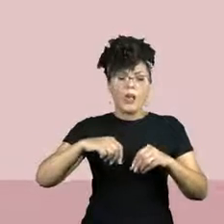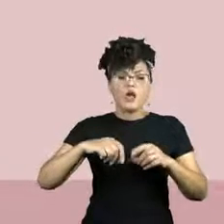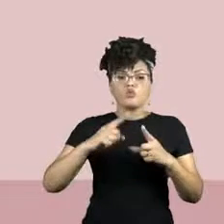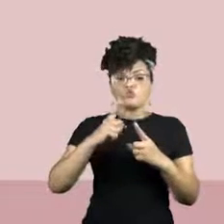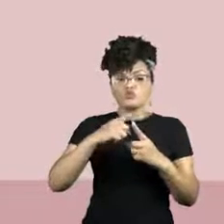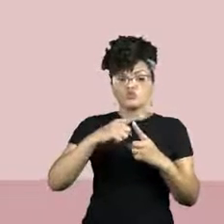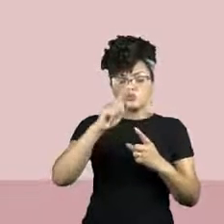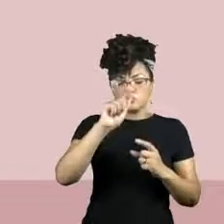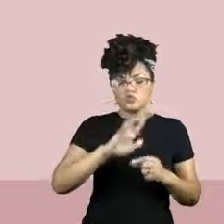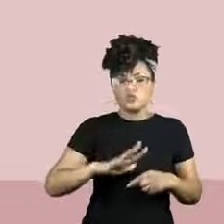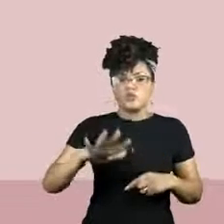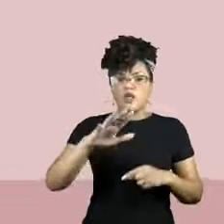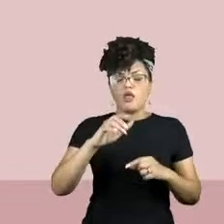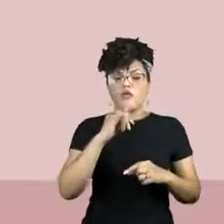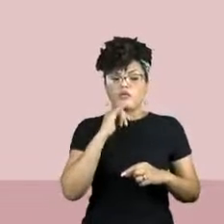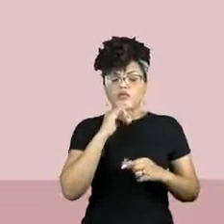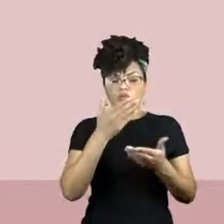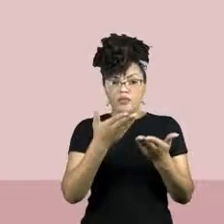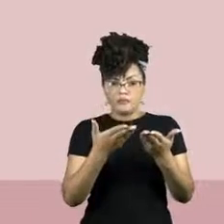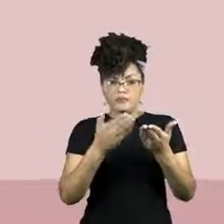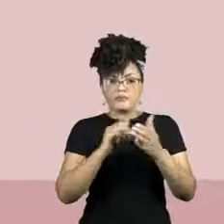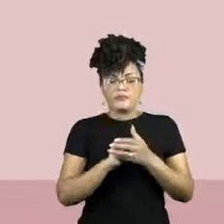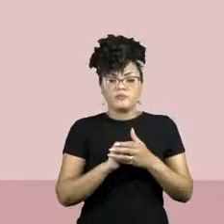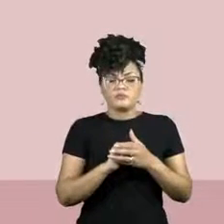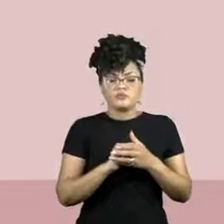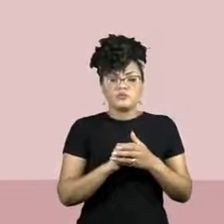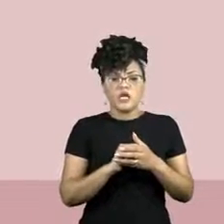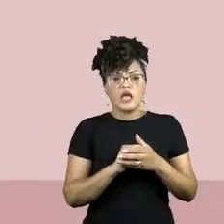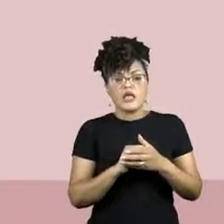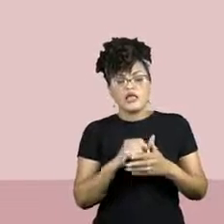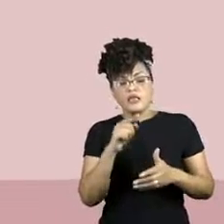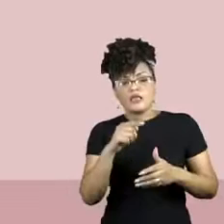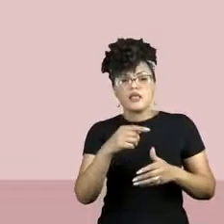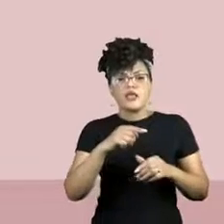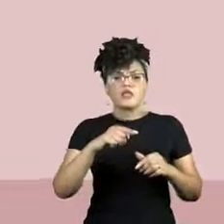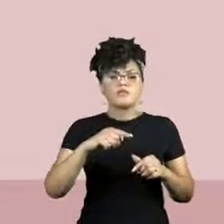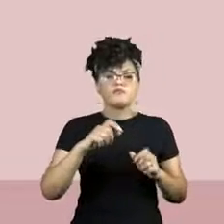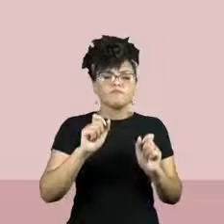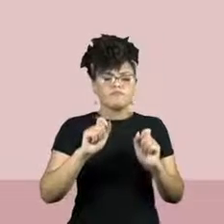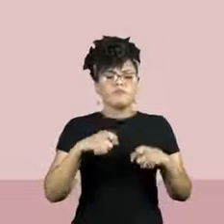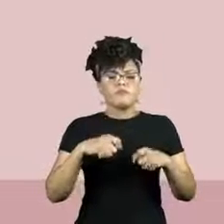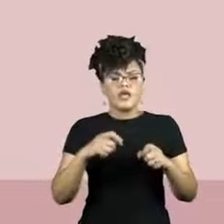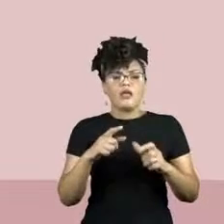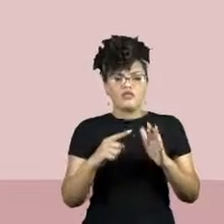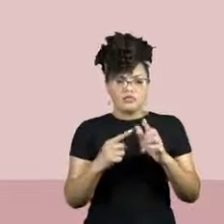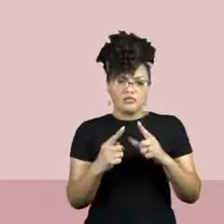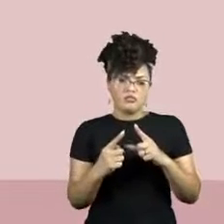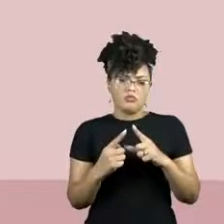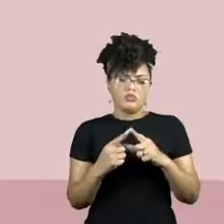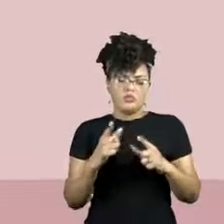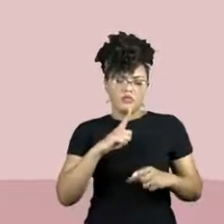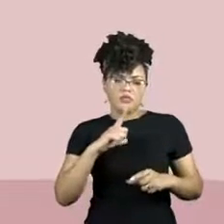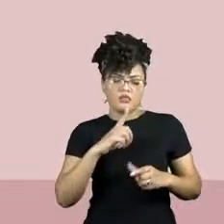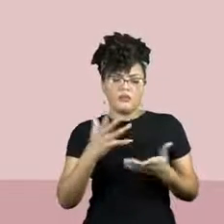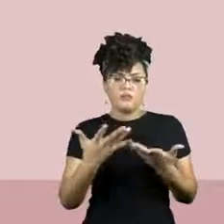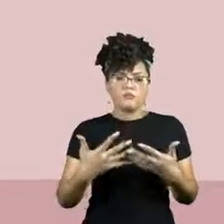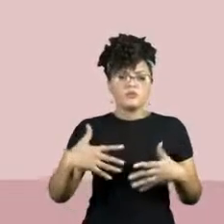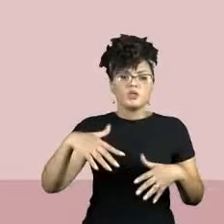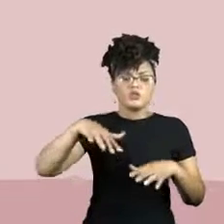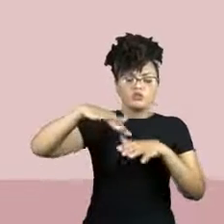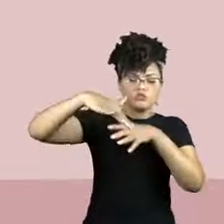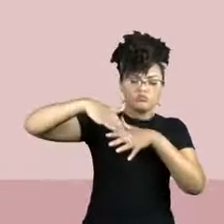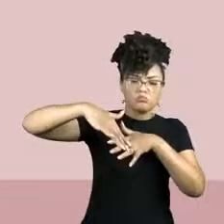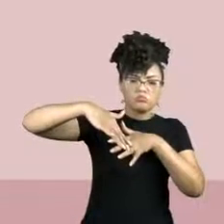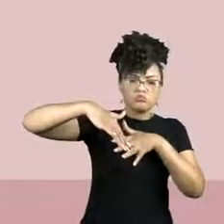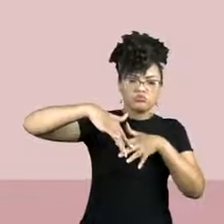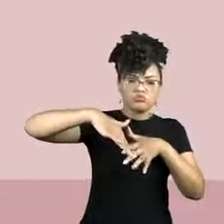Esse exemplo aqui é um exemplo de uma seção, tá? Onde nessa seção transversal, que se tem geralmente conhecimento através da